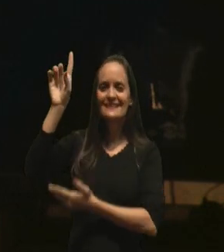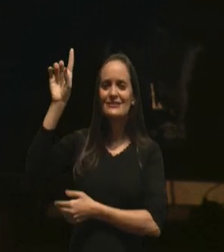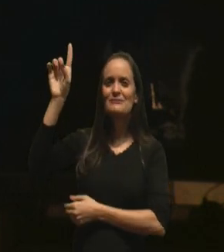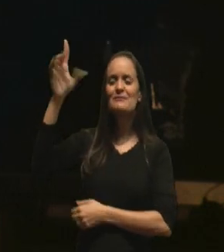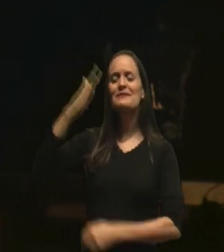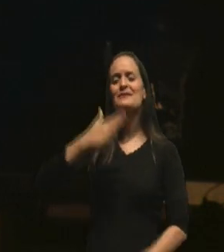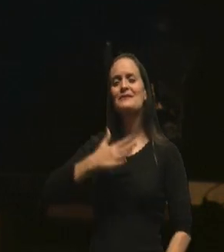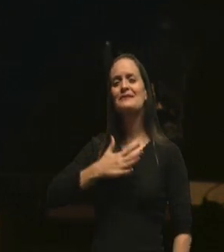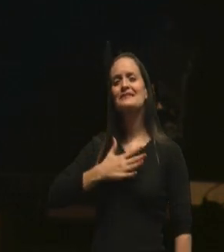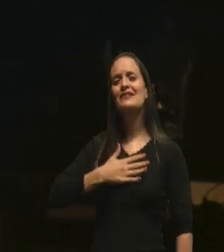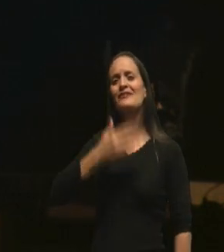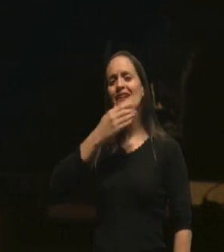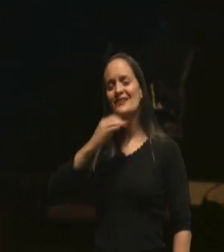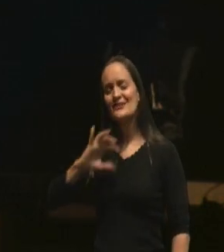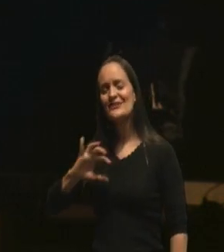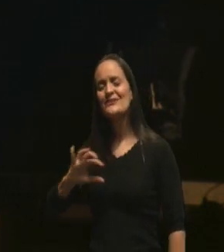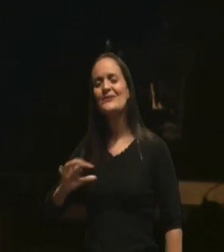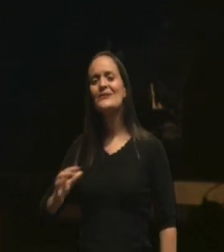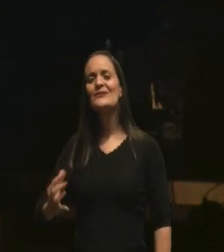És o meu